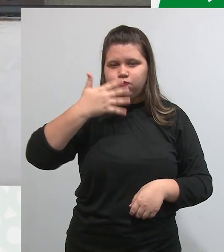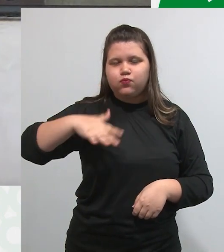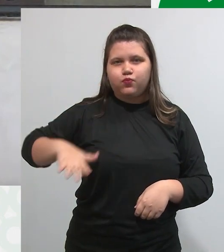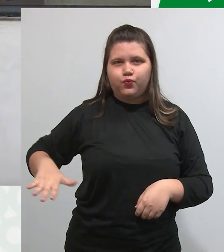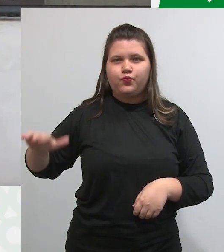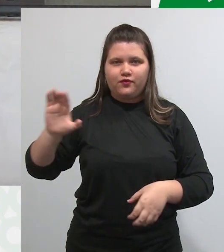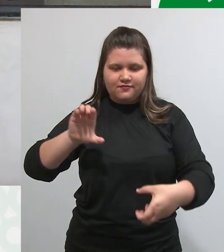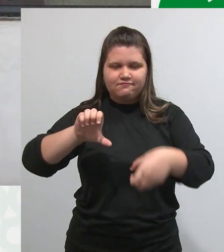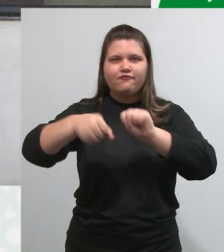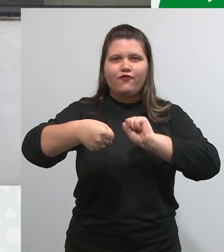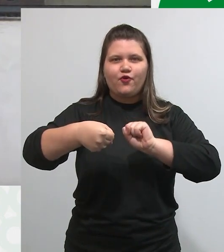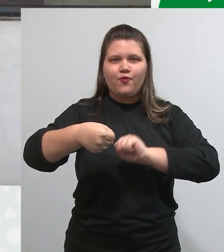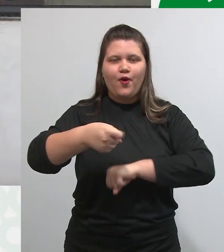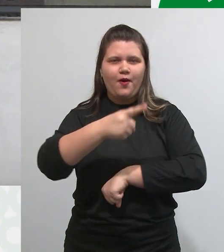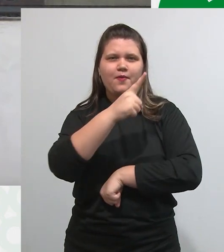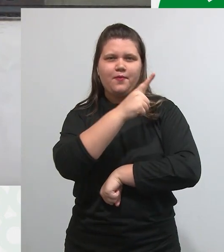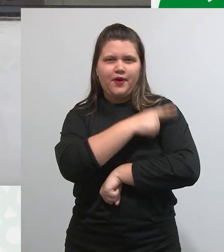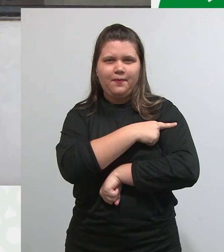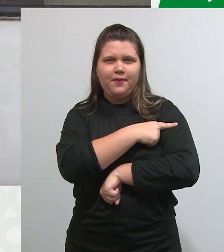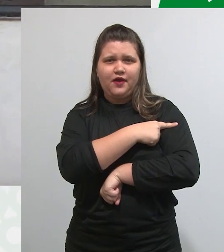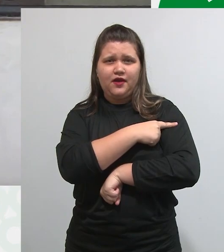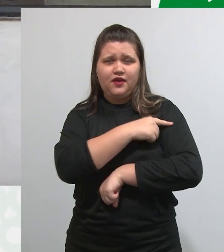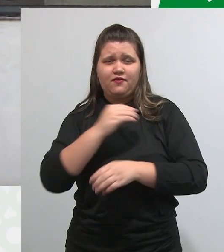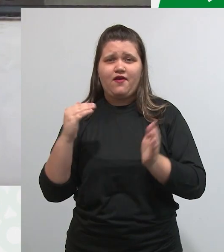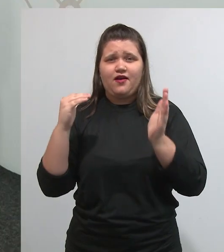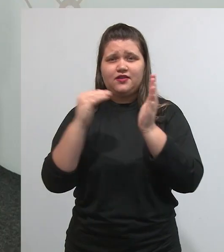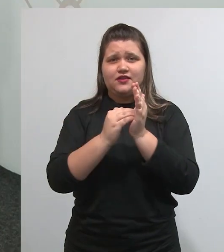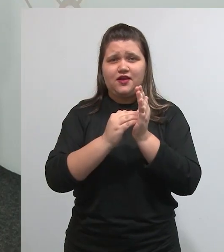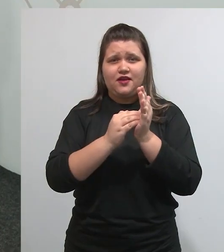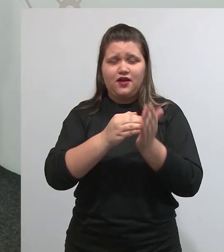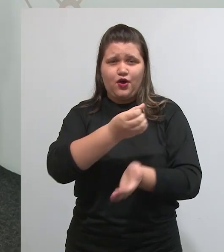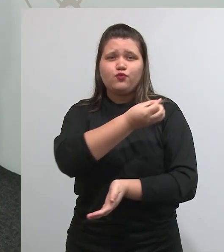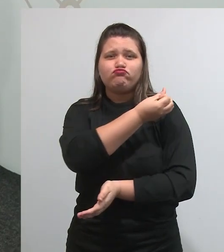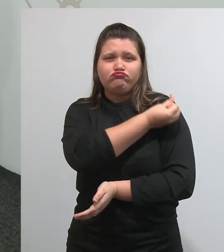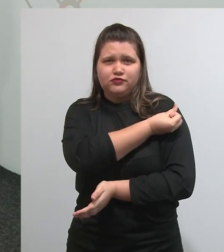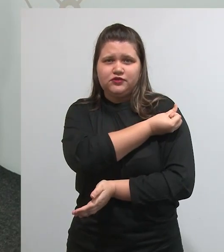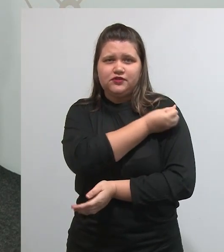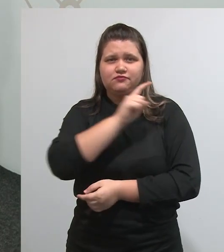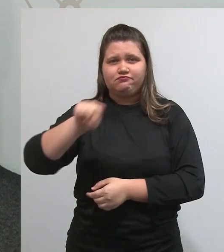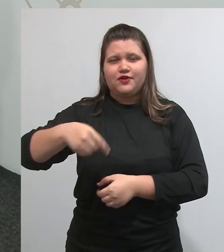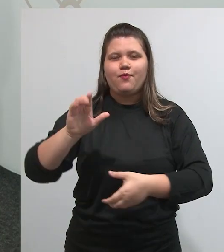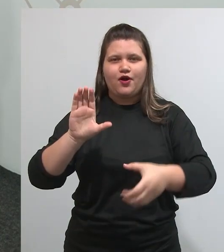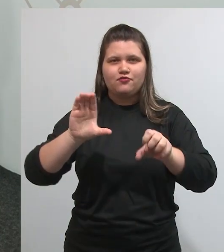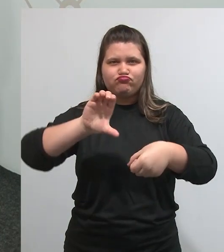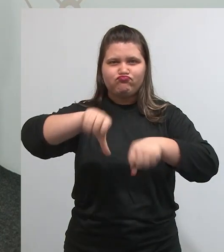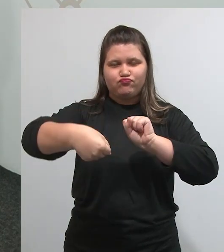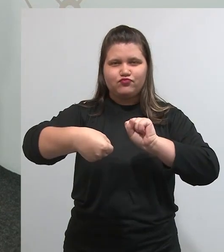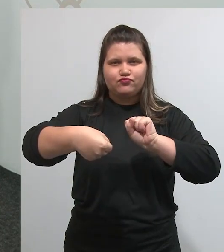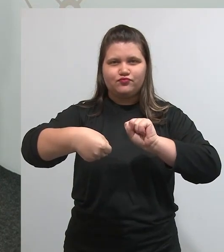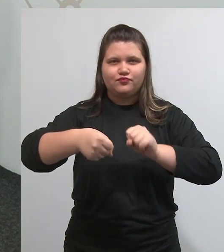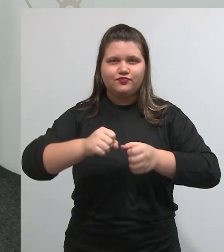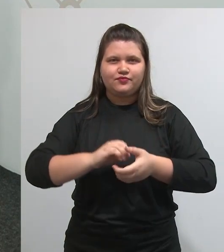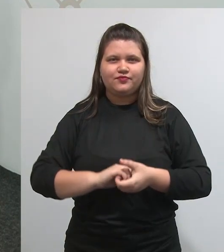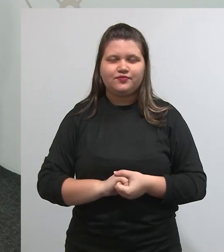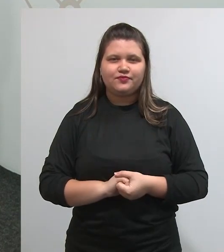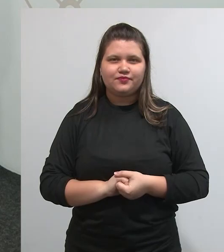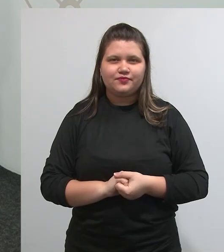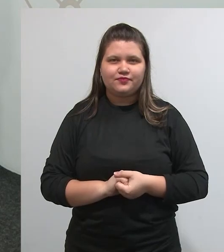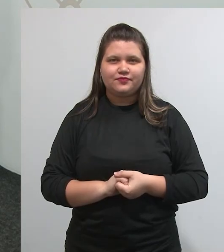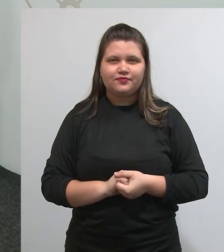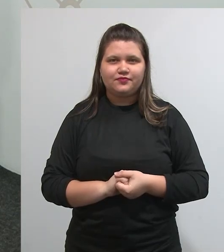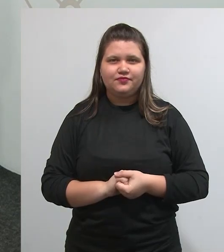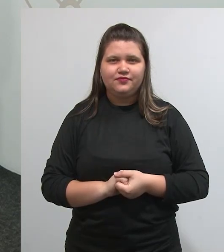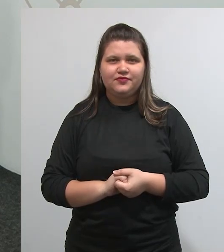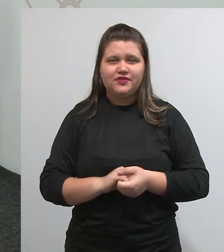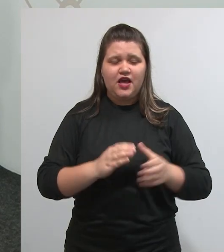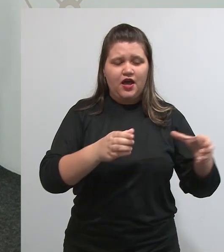Ele fez do 1º até o 6º ano comigo, e depois se formou, e aí eu